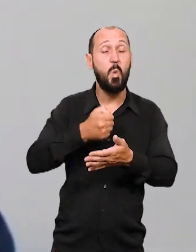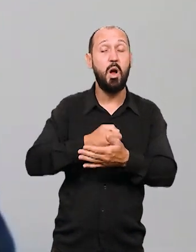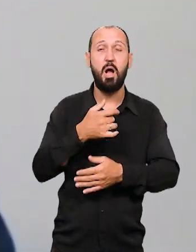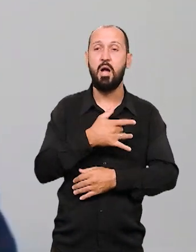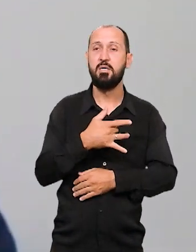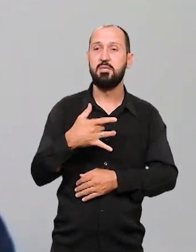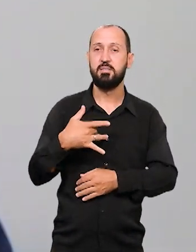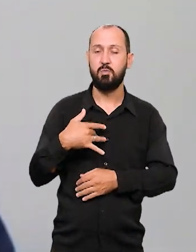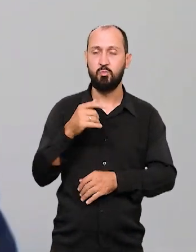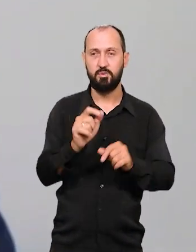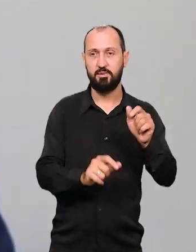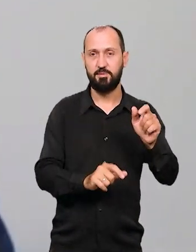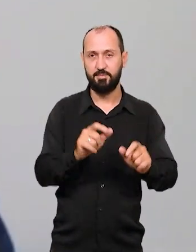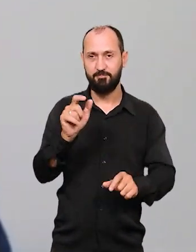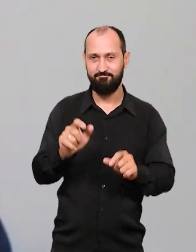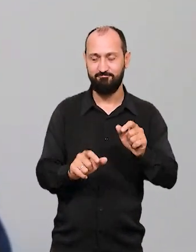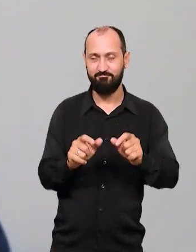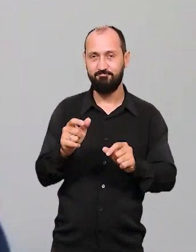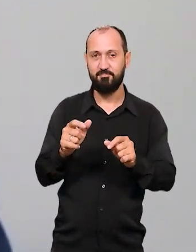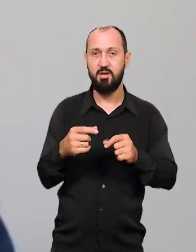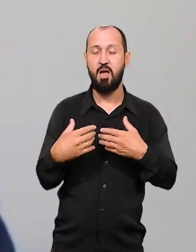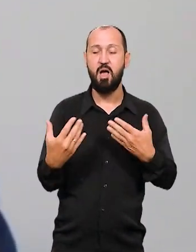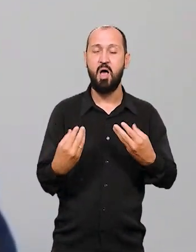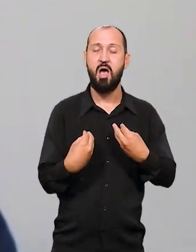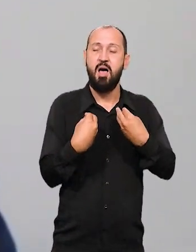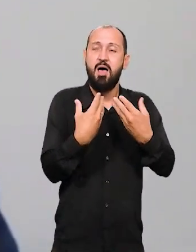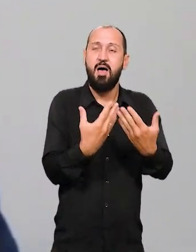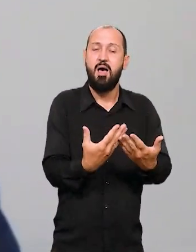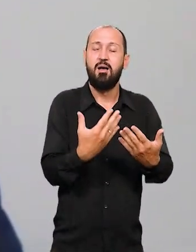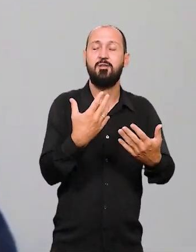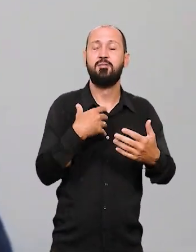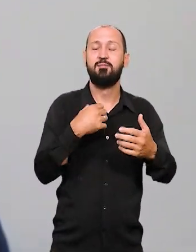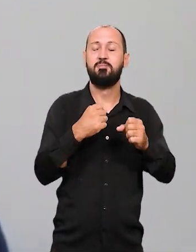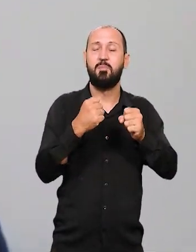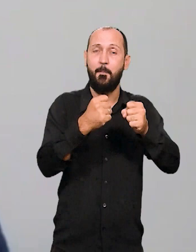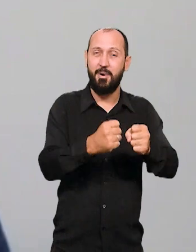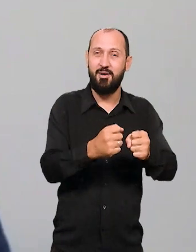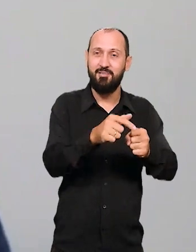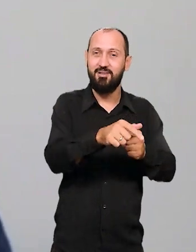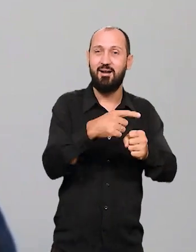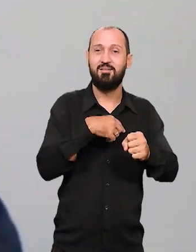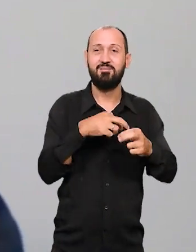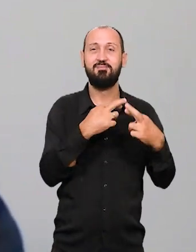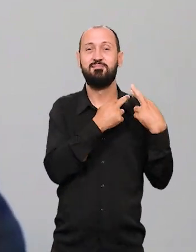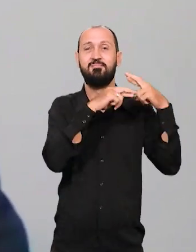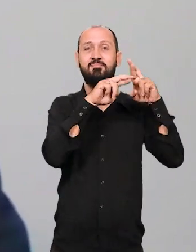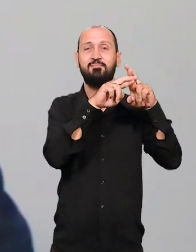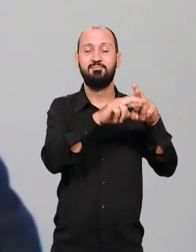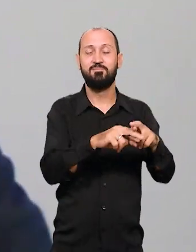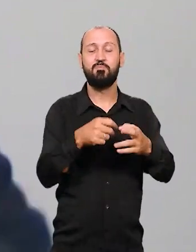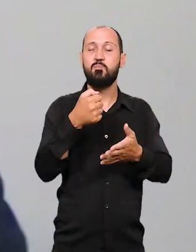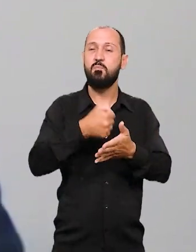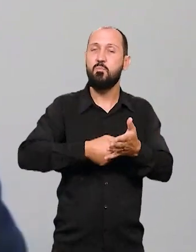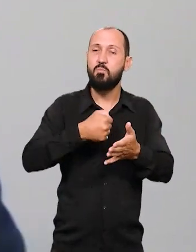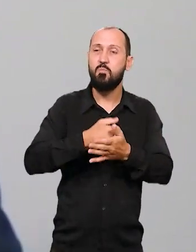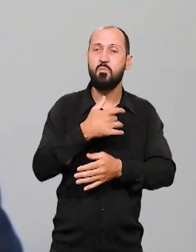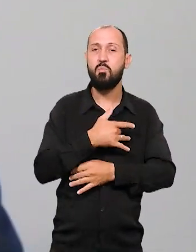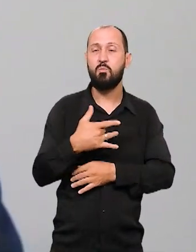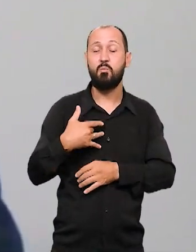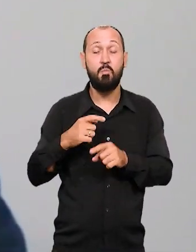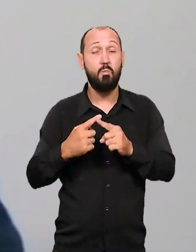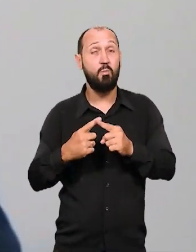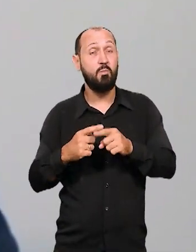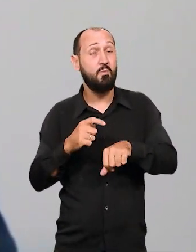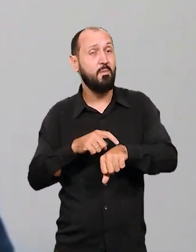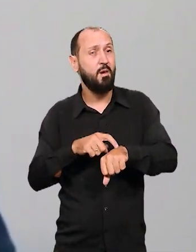Brasil garantir a saúde dos cidadãos, colocando nas mãos do poder público essa responsabilidade, né, pela garantia da